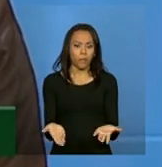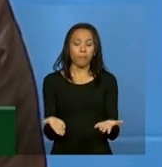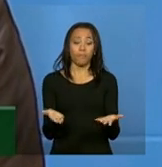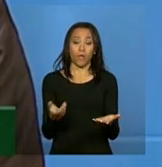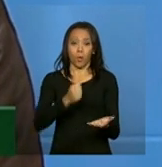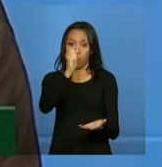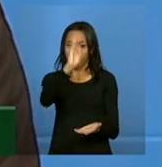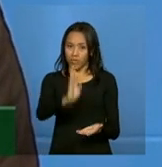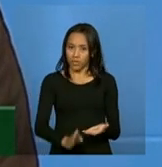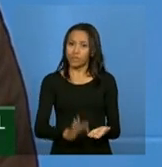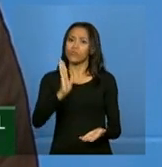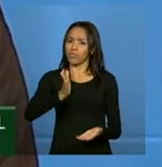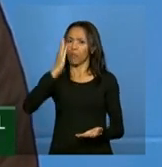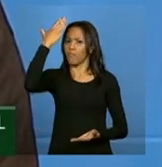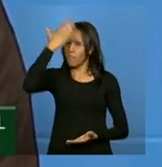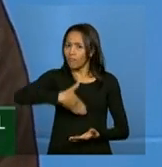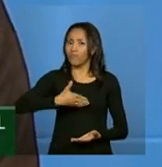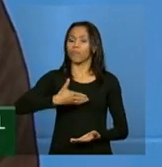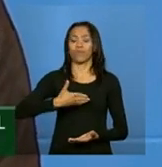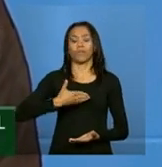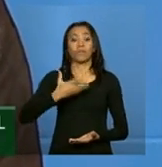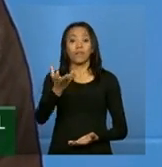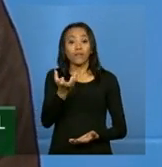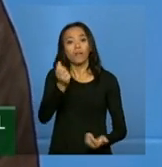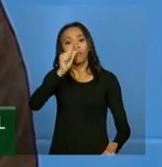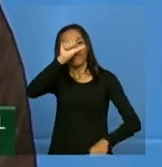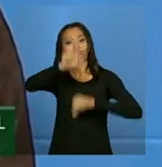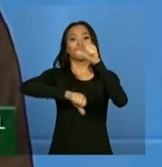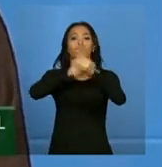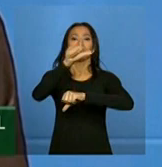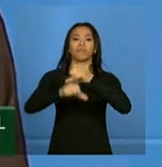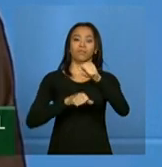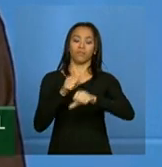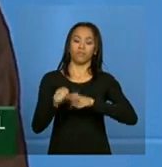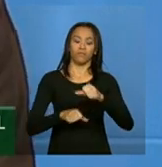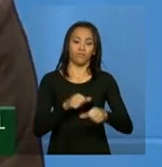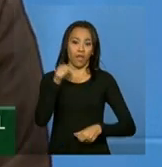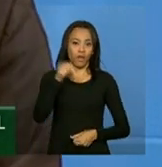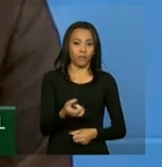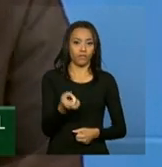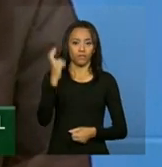já demonstrou sua vontade de transformar essa estrutura